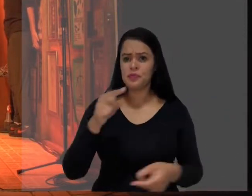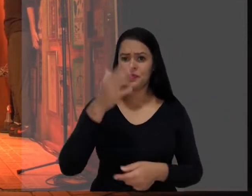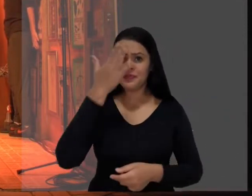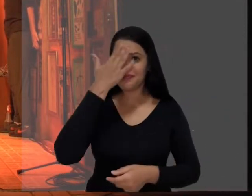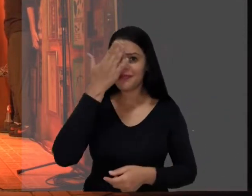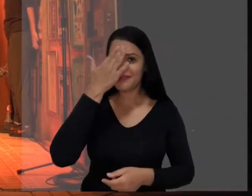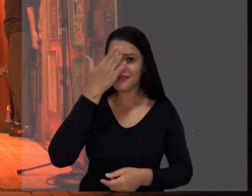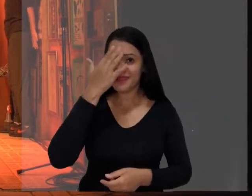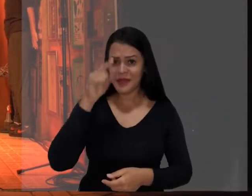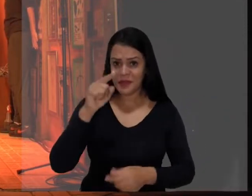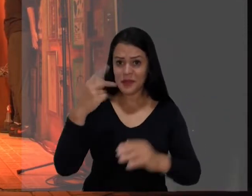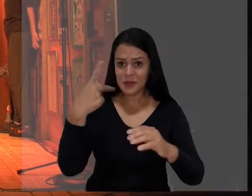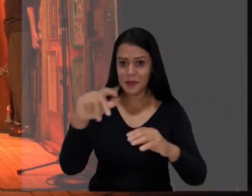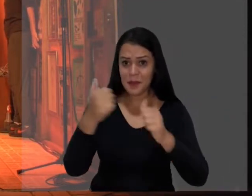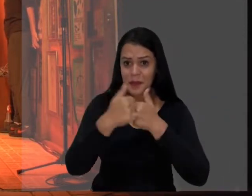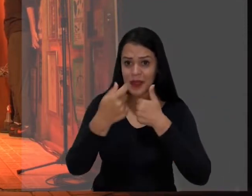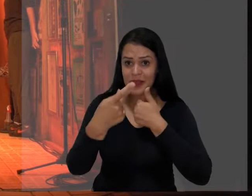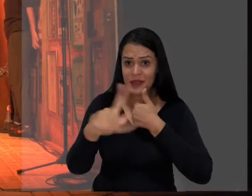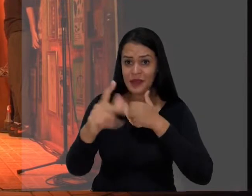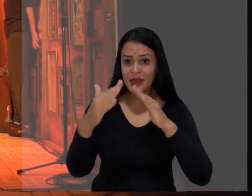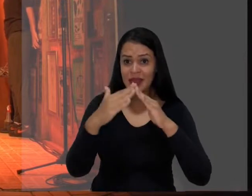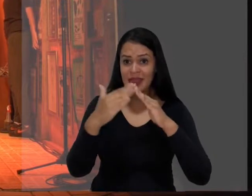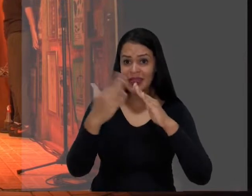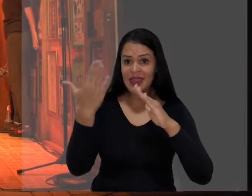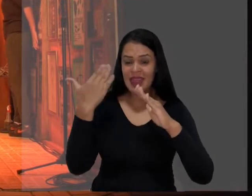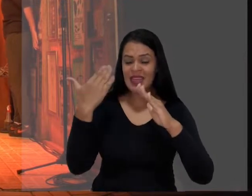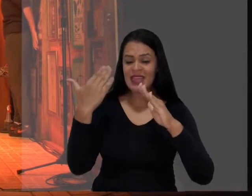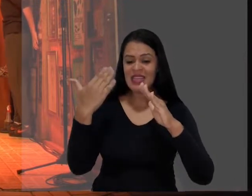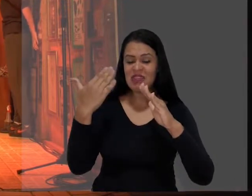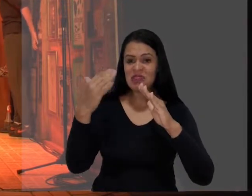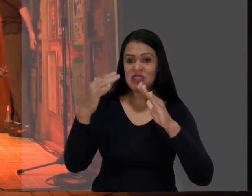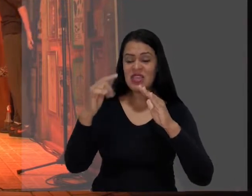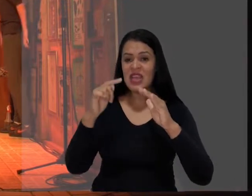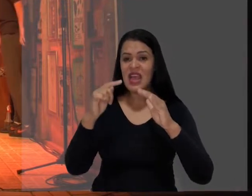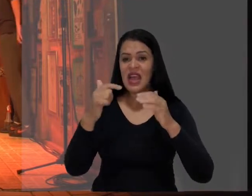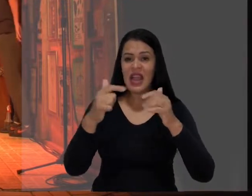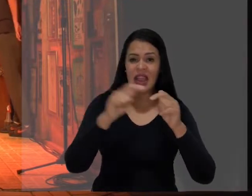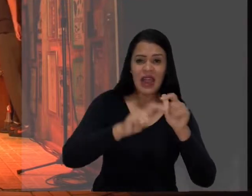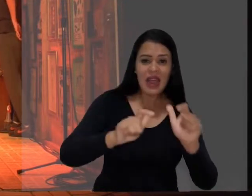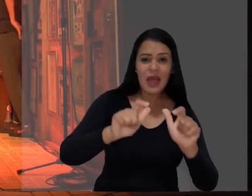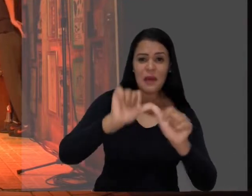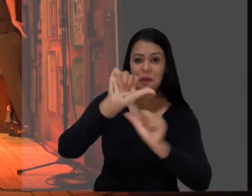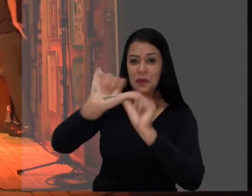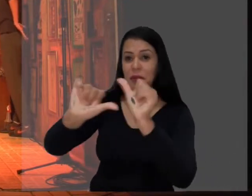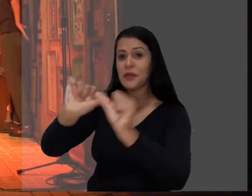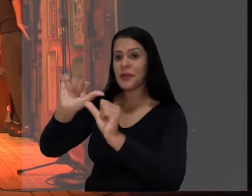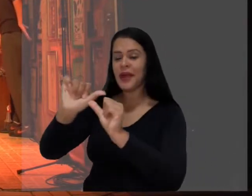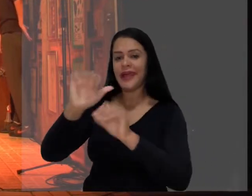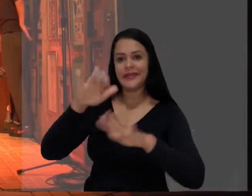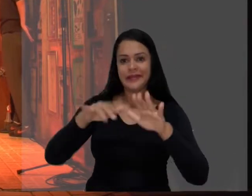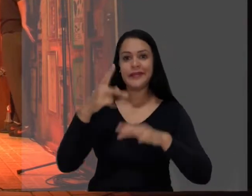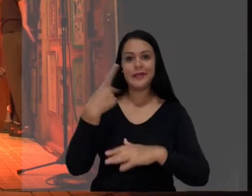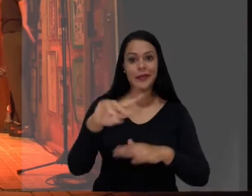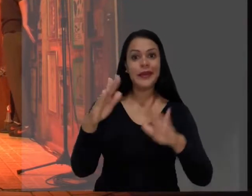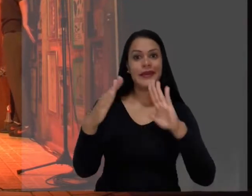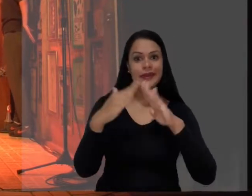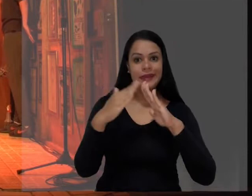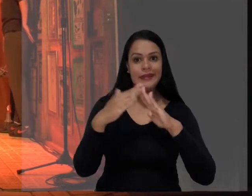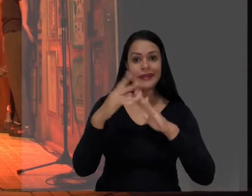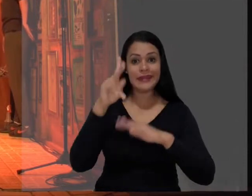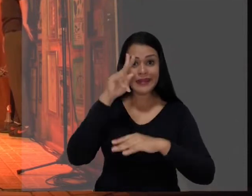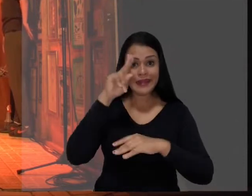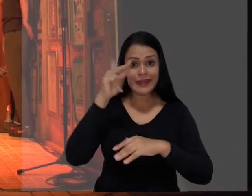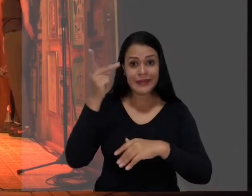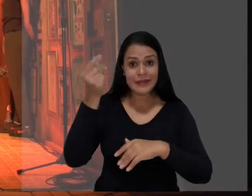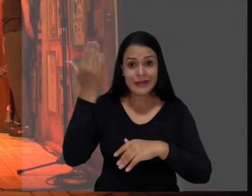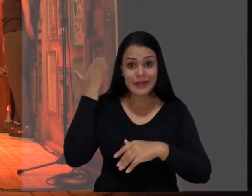algum lugar aí onde mora, que costumava ser uma coisa e agora é outra. De repente, esse lugar é sua própria casa. Você lembra como era